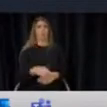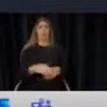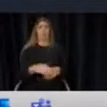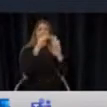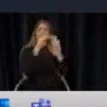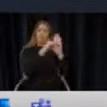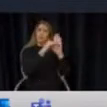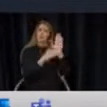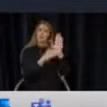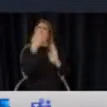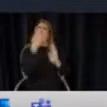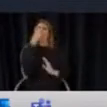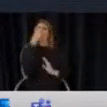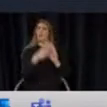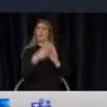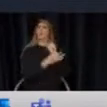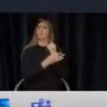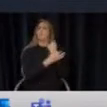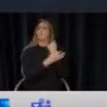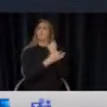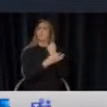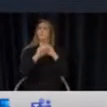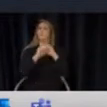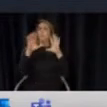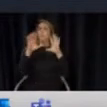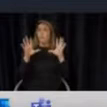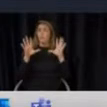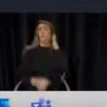e é muito claro. Próximo.